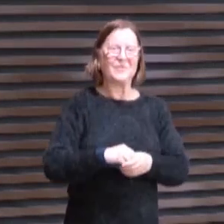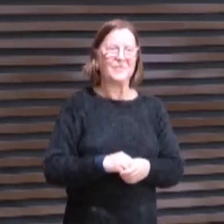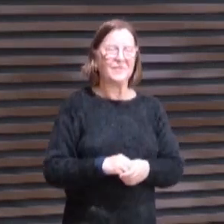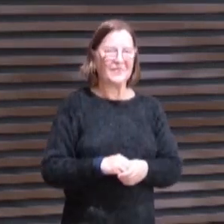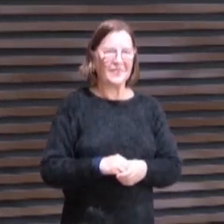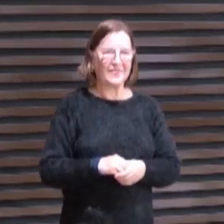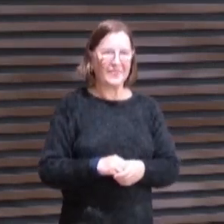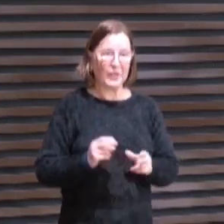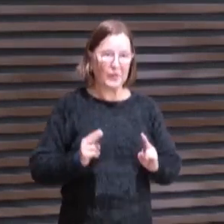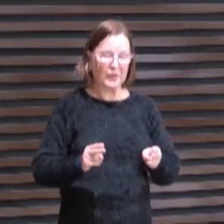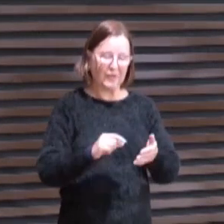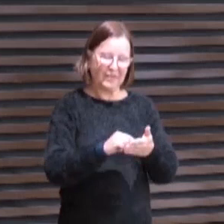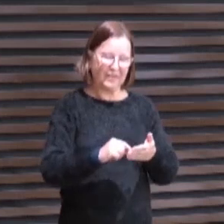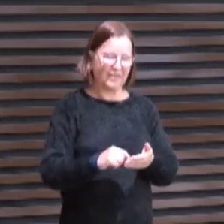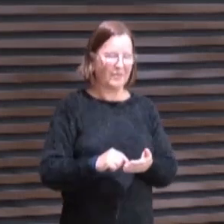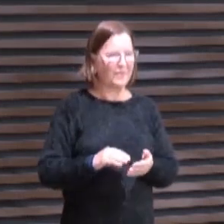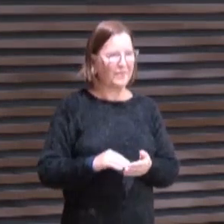Vamos continuar o versículo 4.